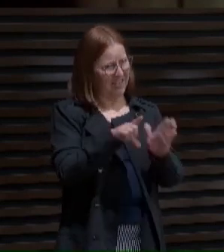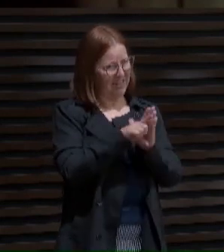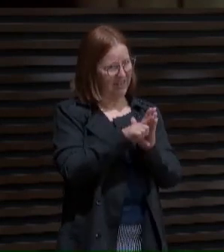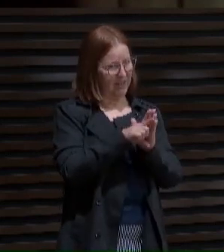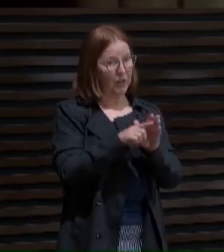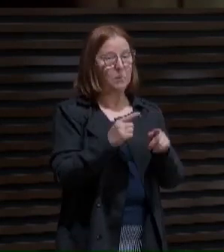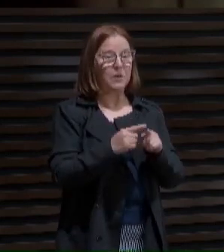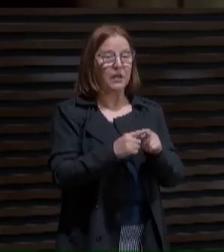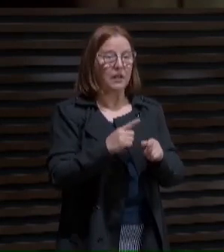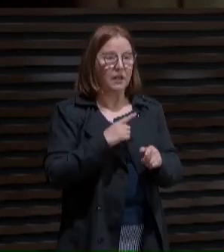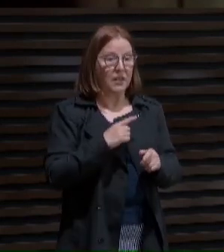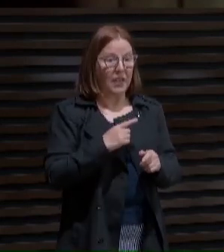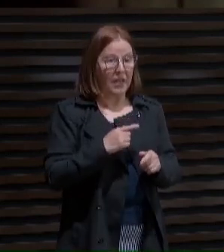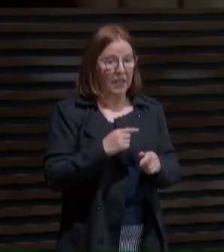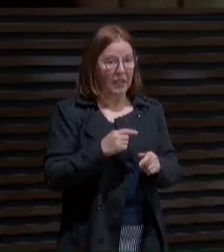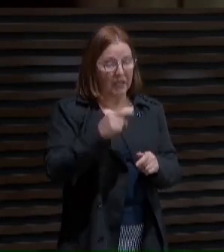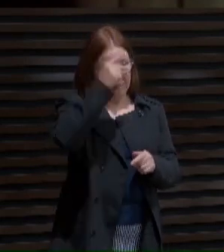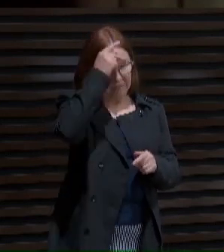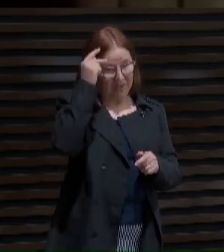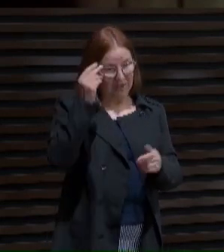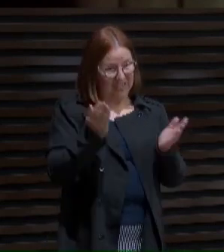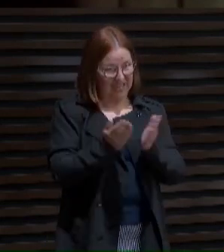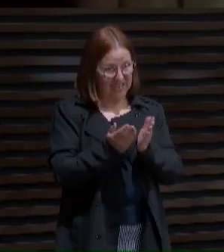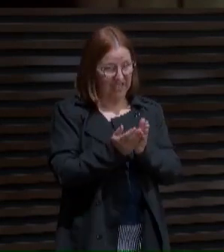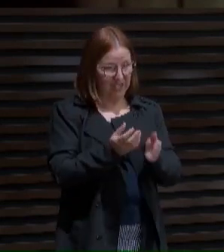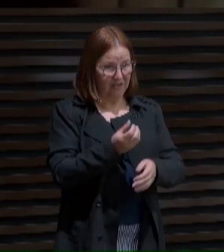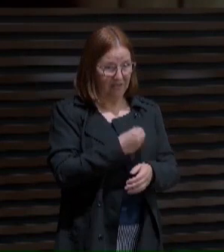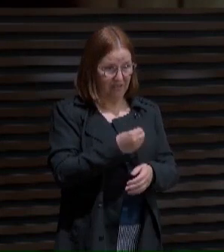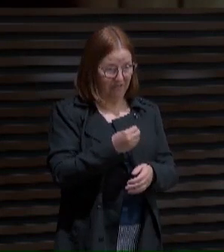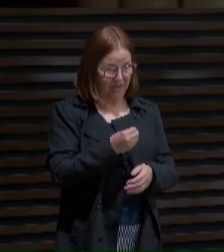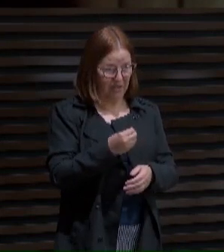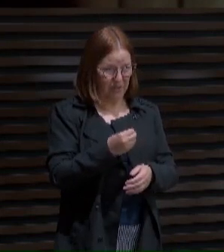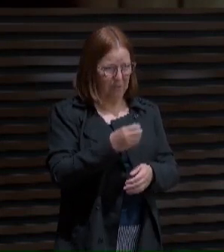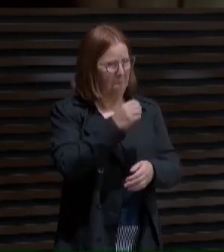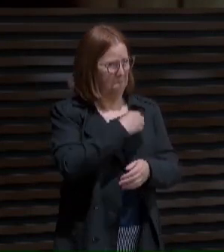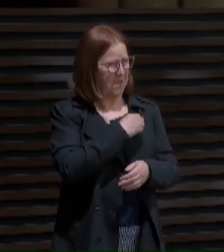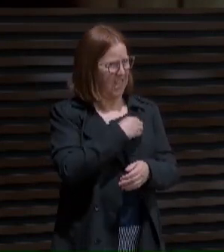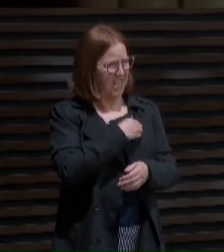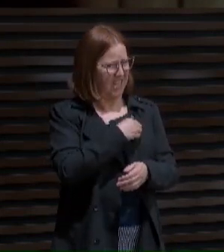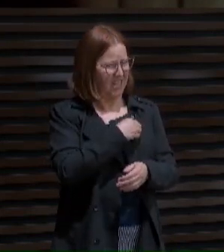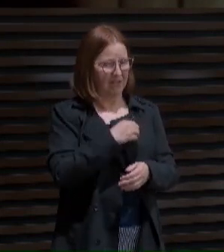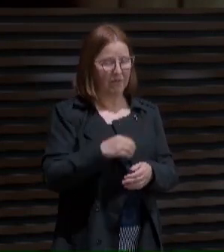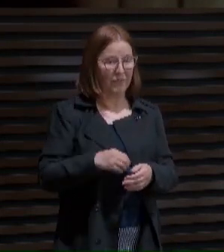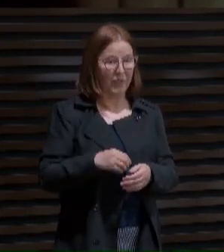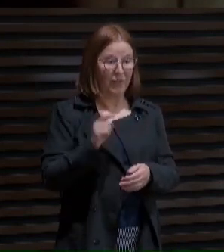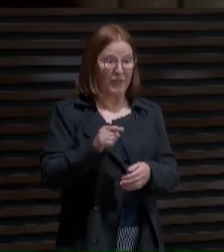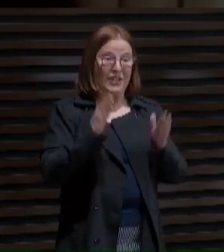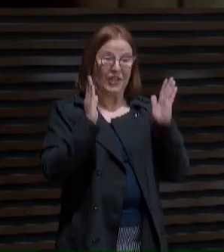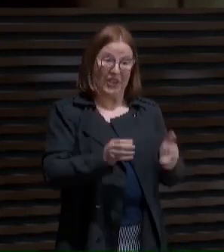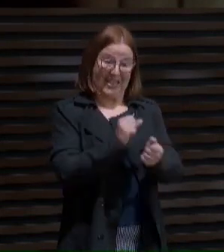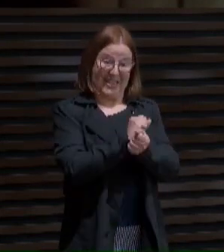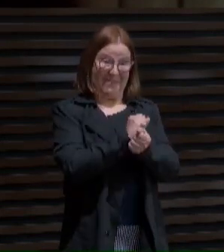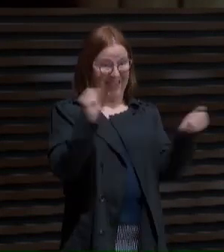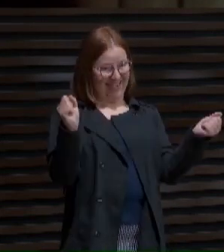crente vivendo debaixo do pecado e da lei. Você já foi liberto dessa tirania, pois agora é